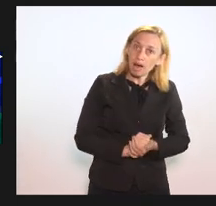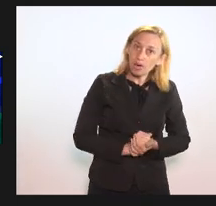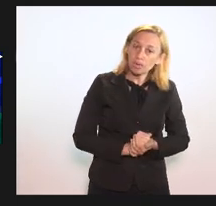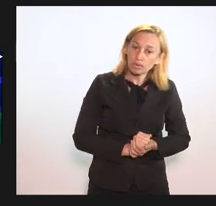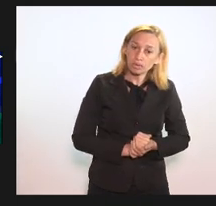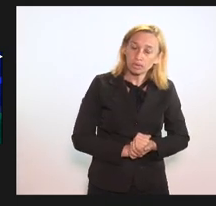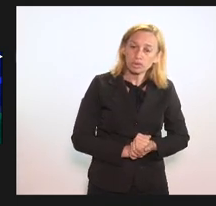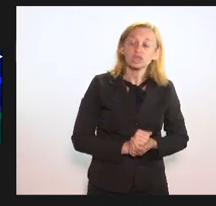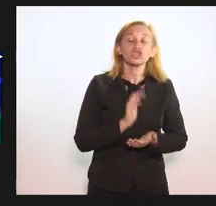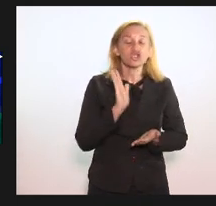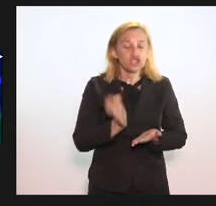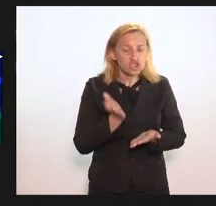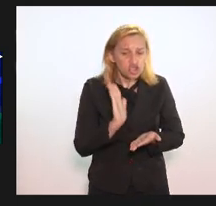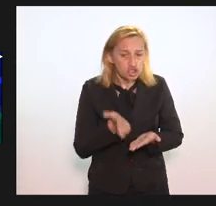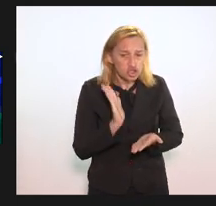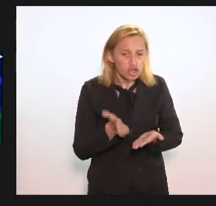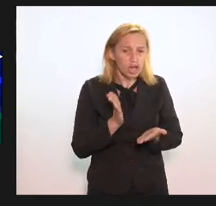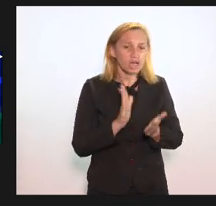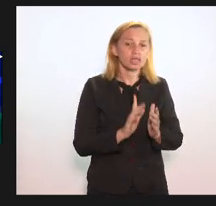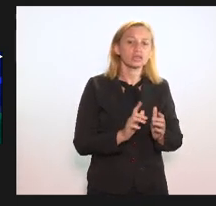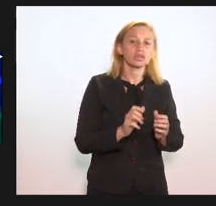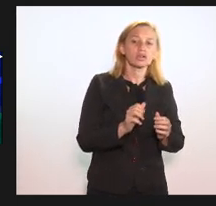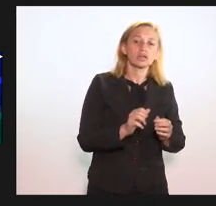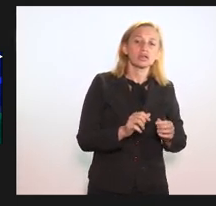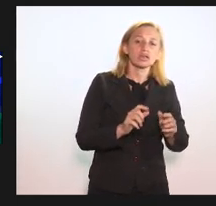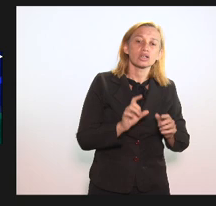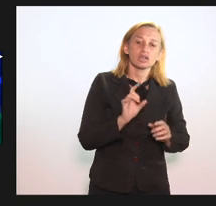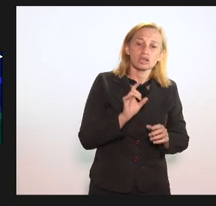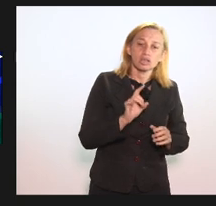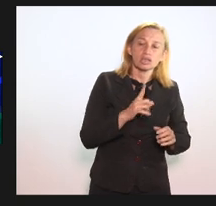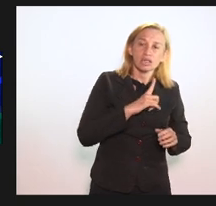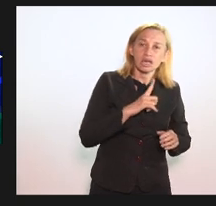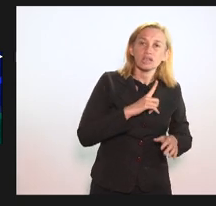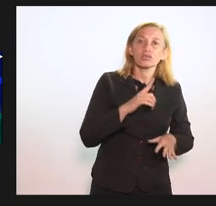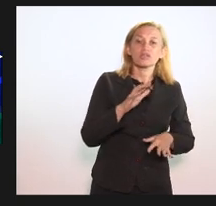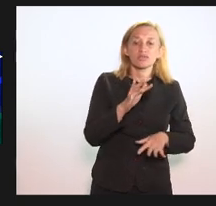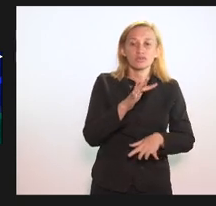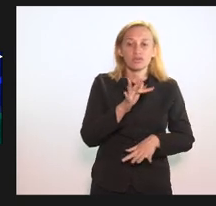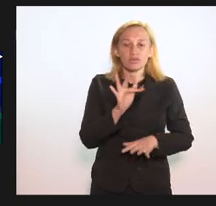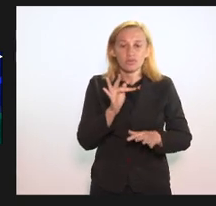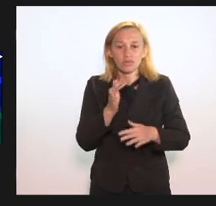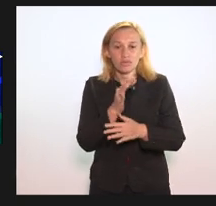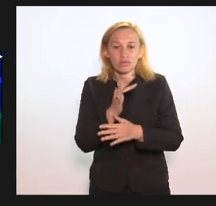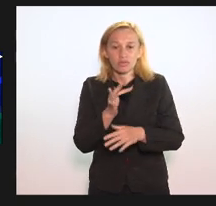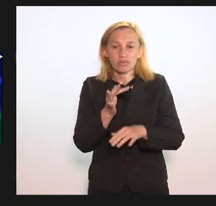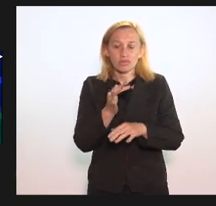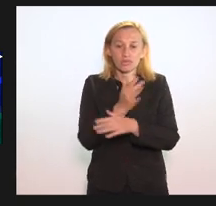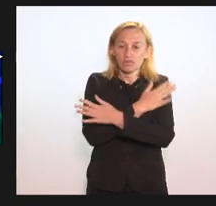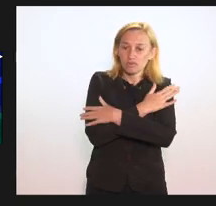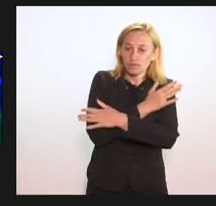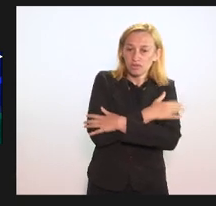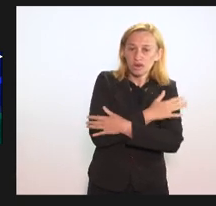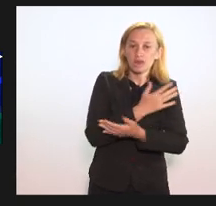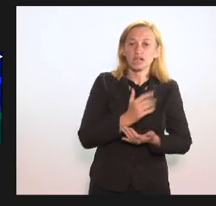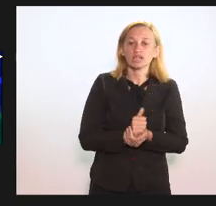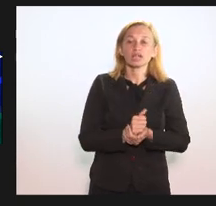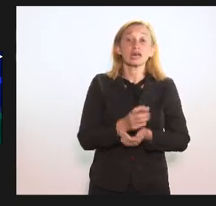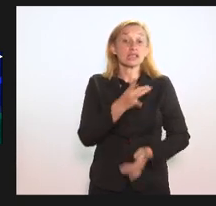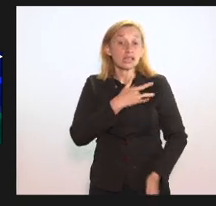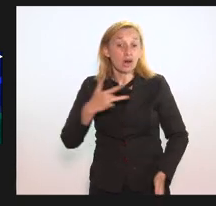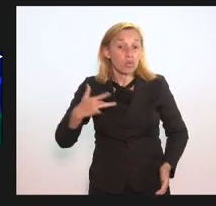essenciais que já são feitos nos feriados e saúde né que é uma ambulância